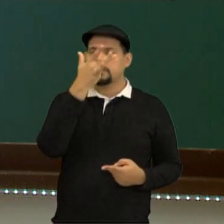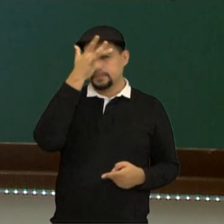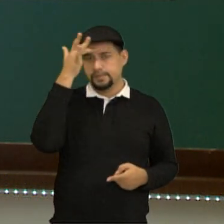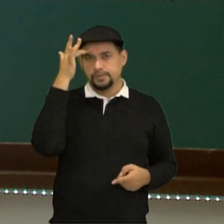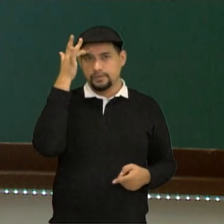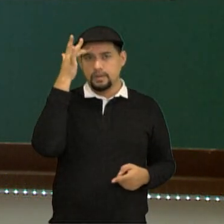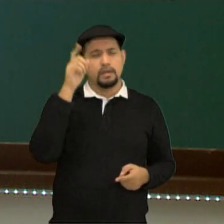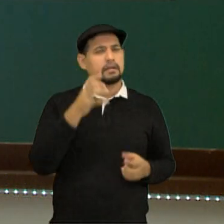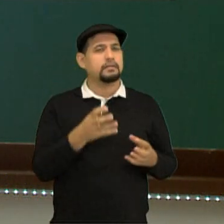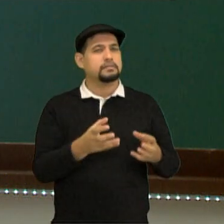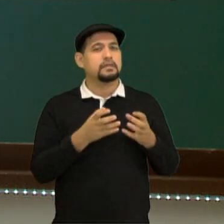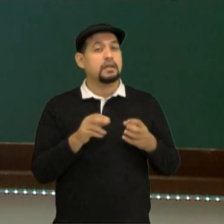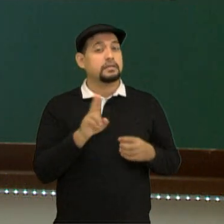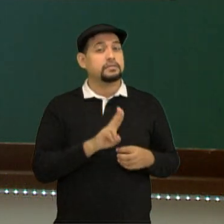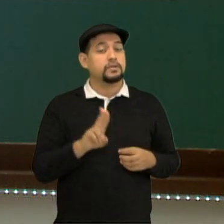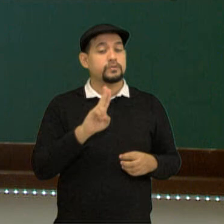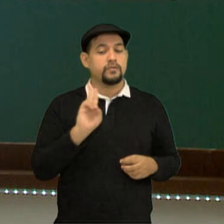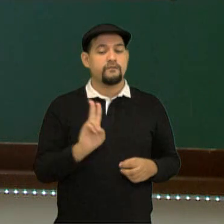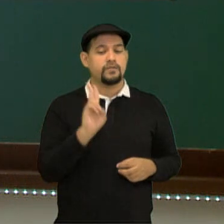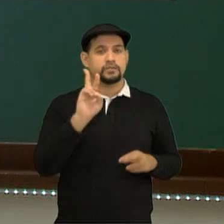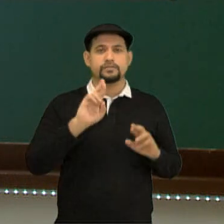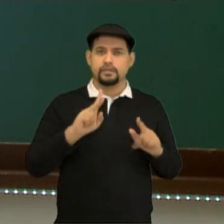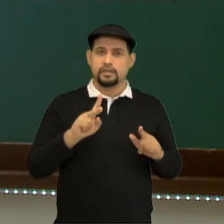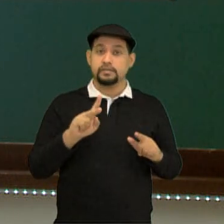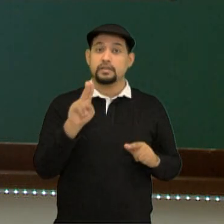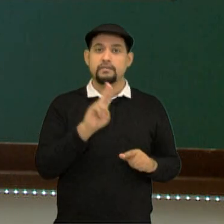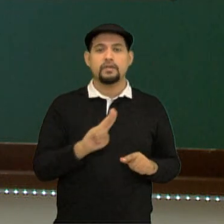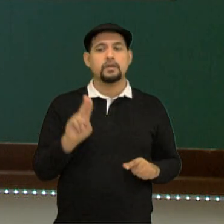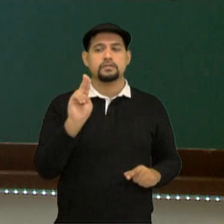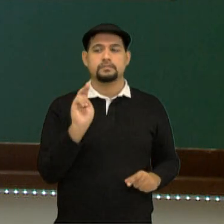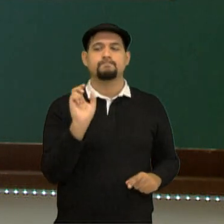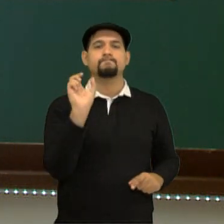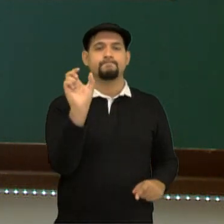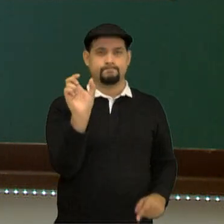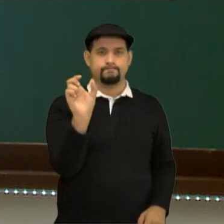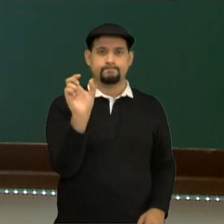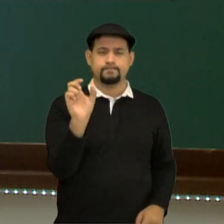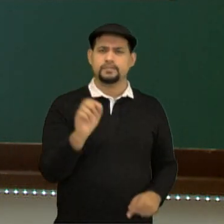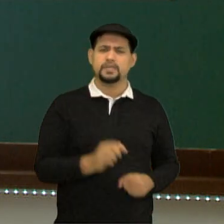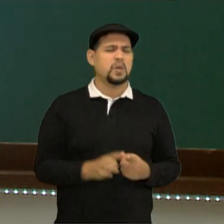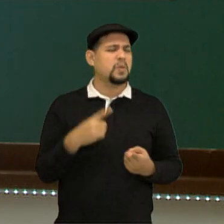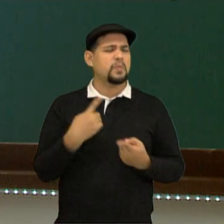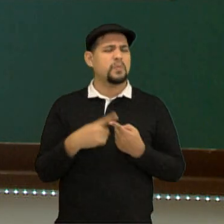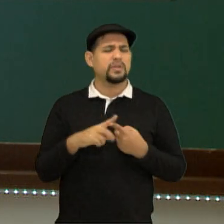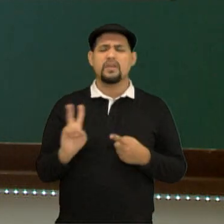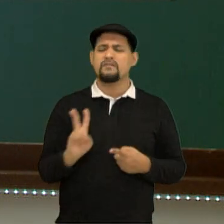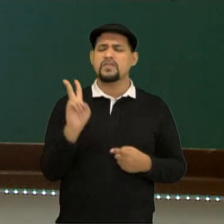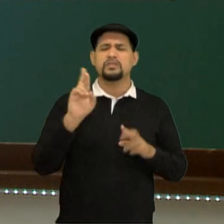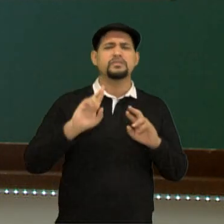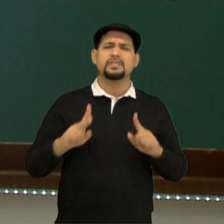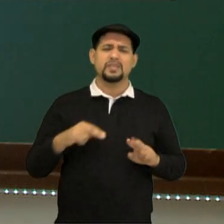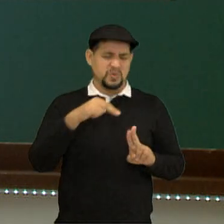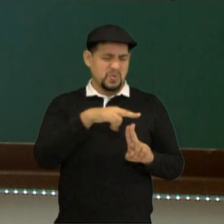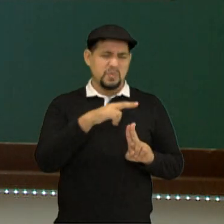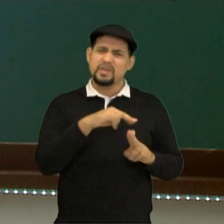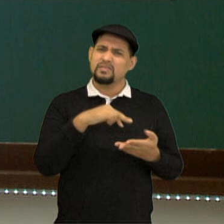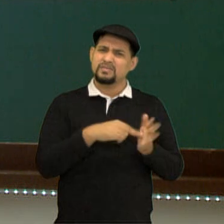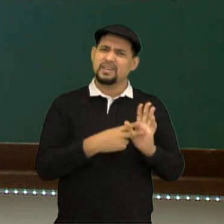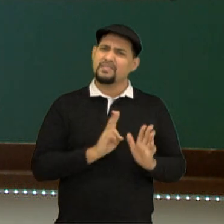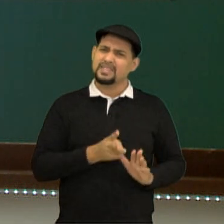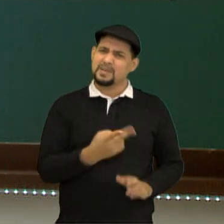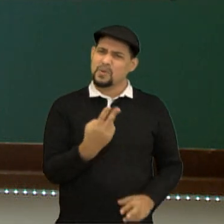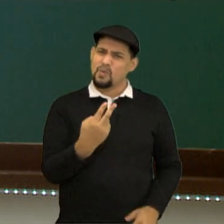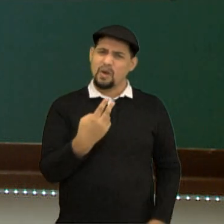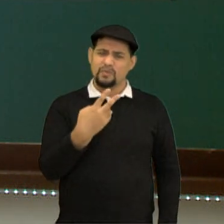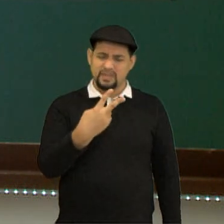questão quiser que você use outro valor, ele vai colocar o valor aqui. Porque outro valor, professor, o π não é um valor sempre o mesmo?